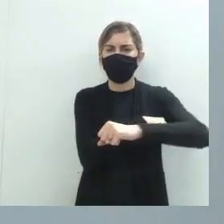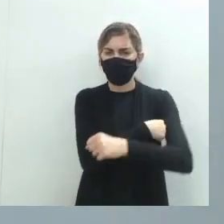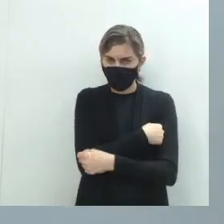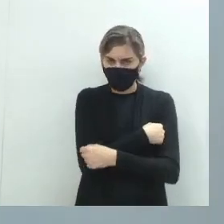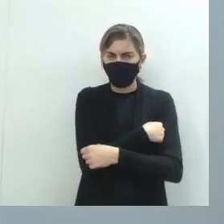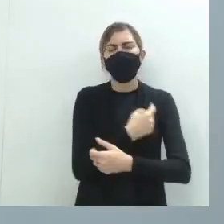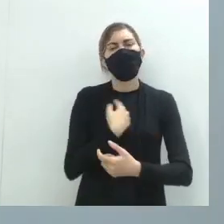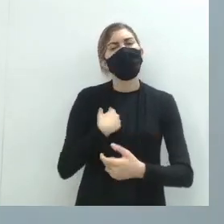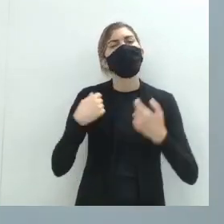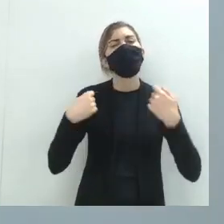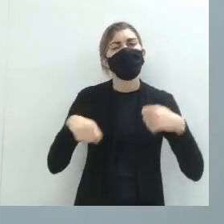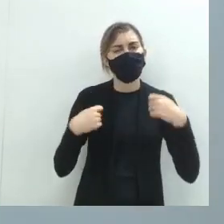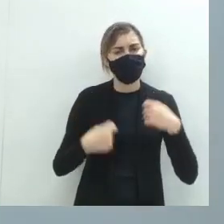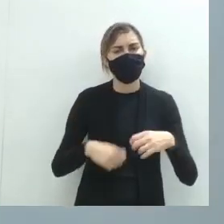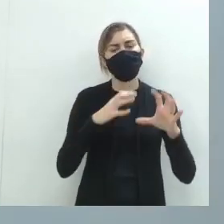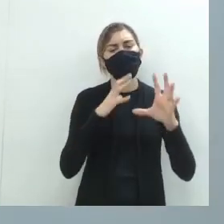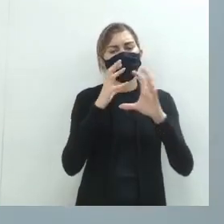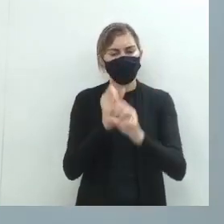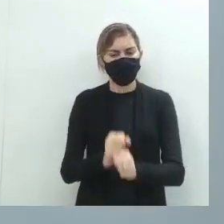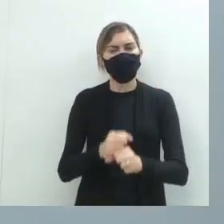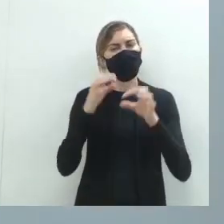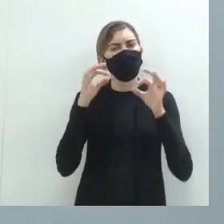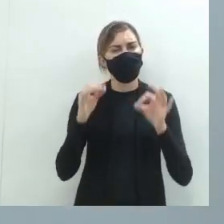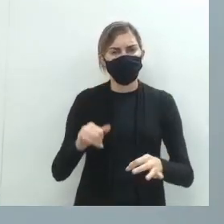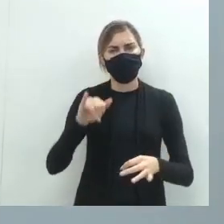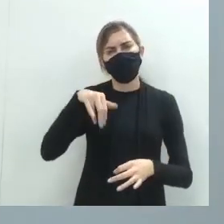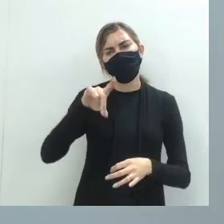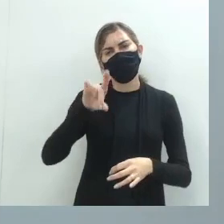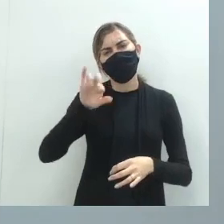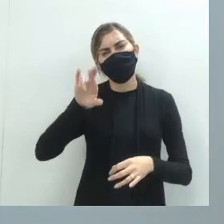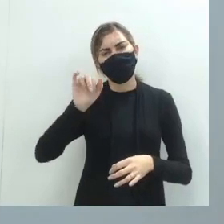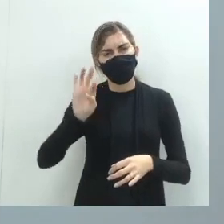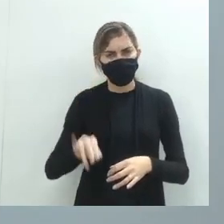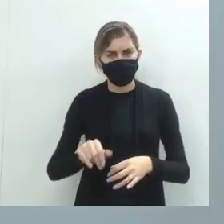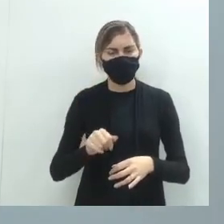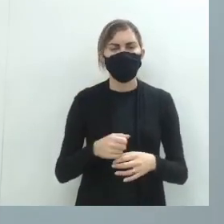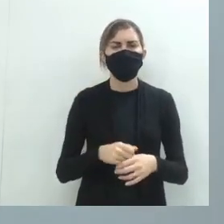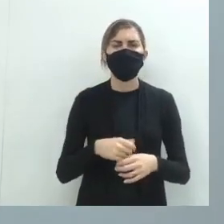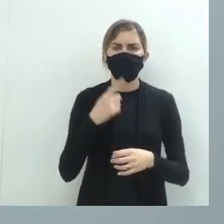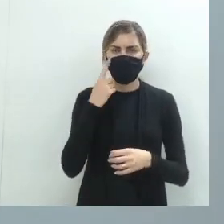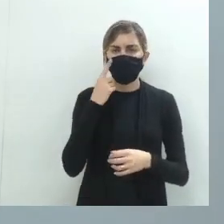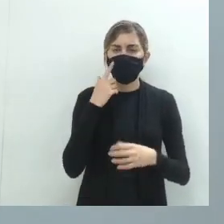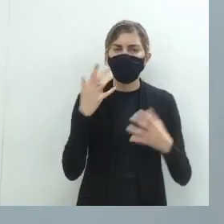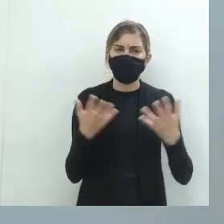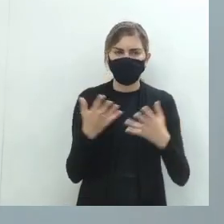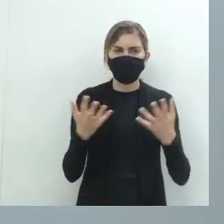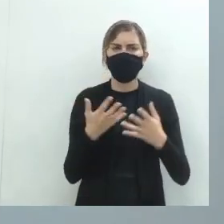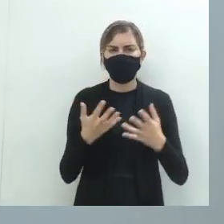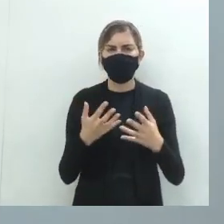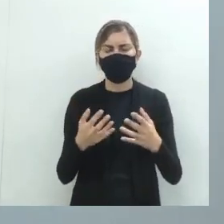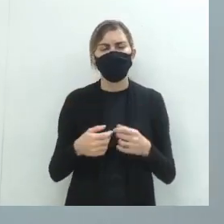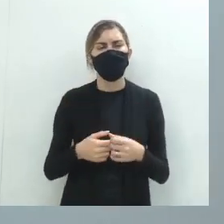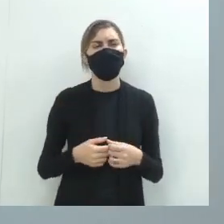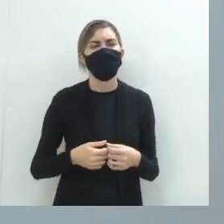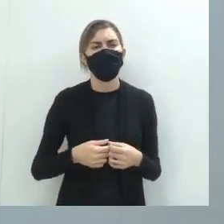termômetro, que serve para medir de forma indireta. Hein, gente? Vamos ver agora os pontos